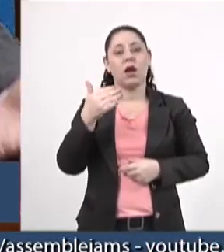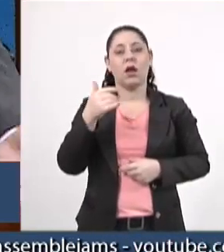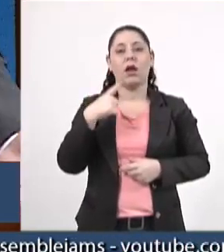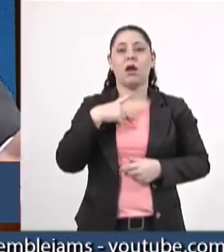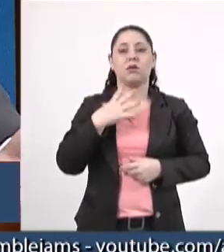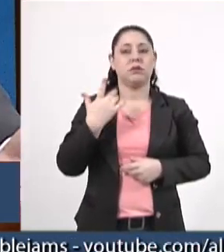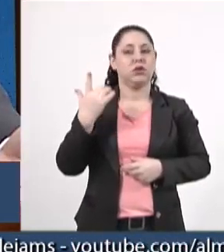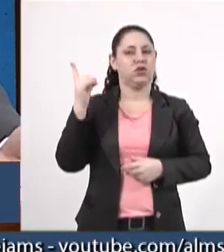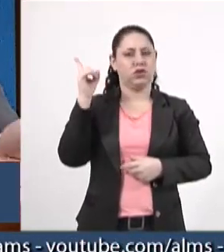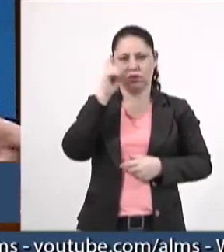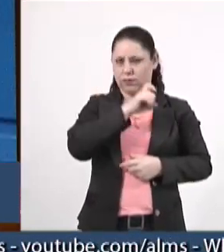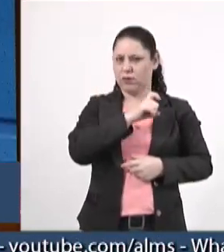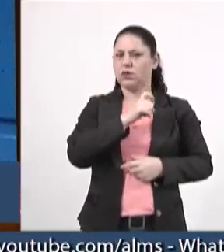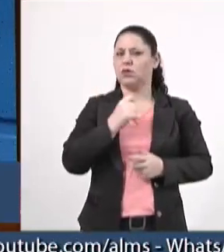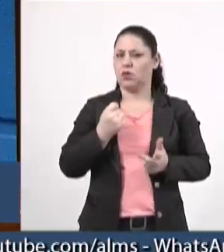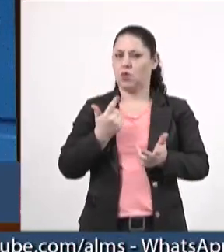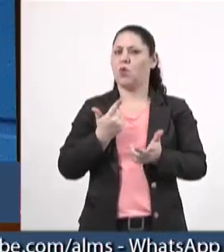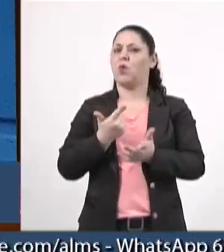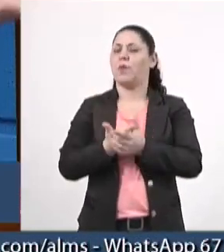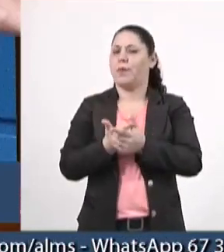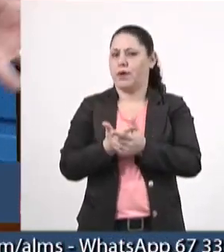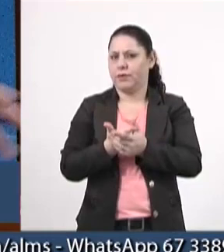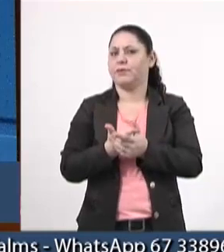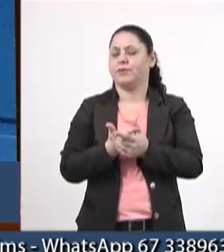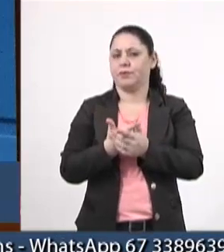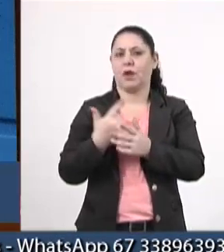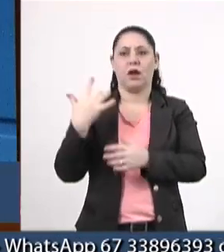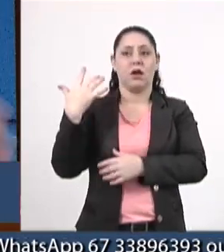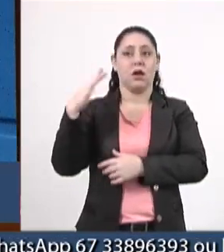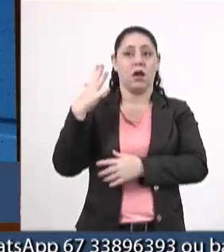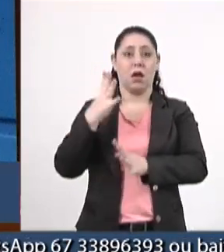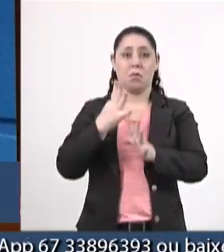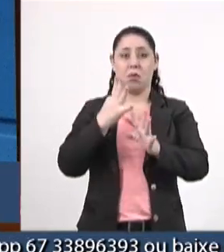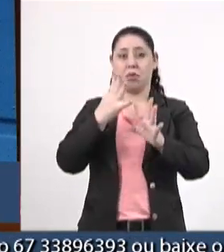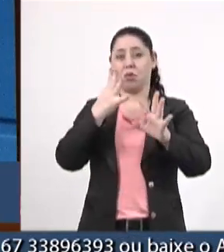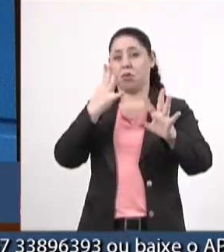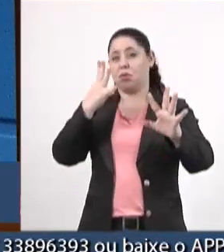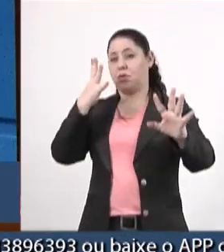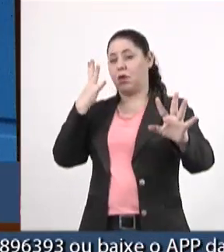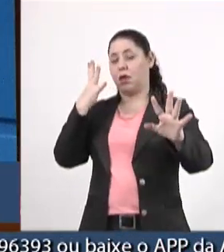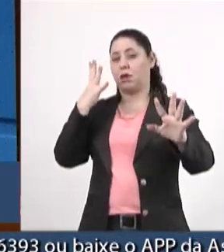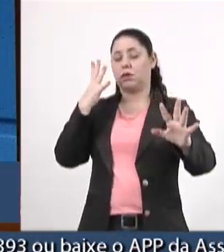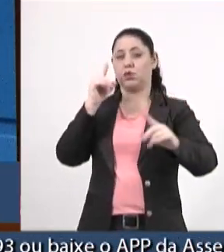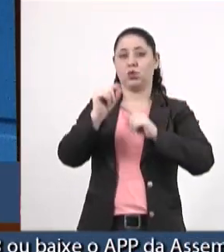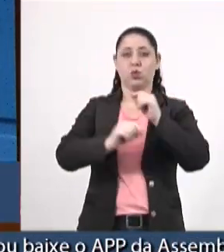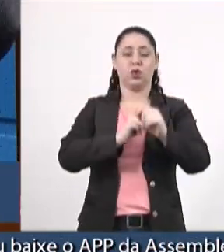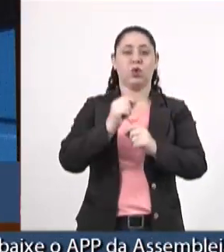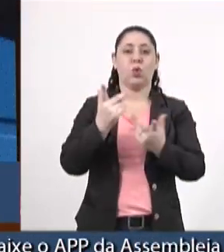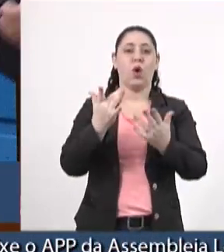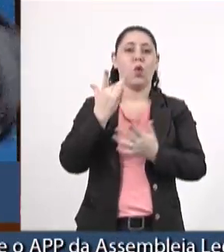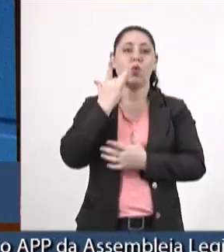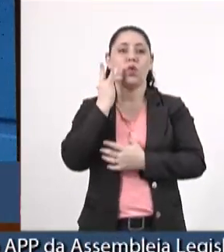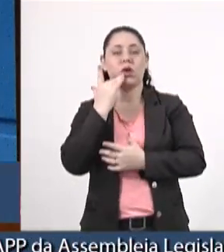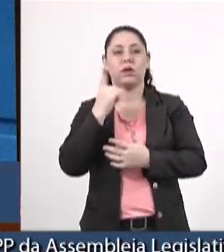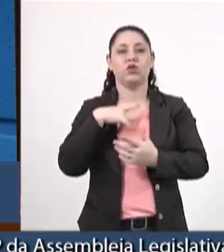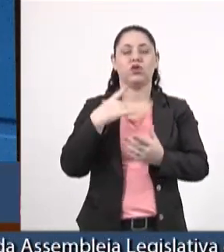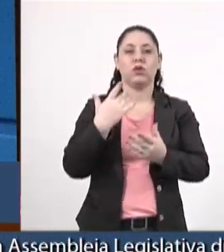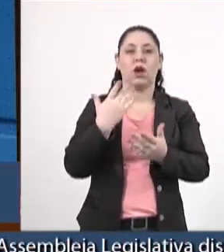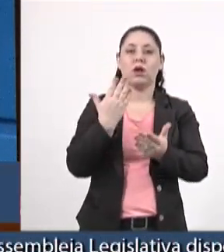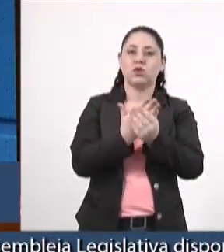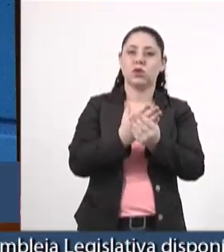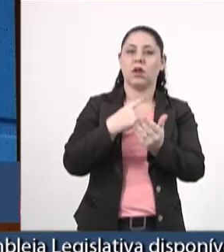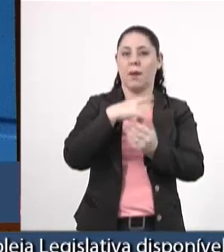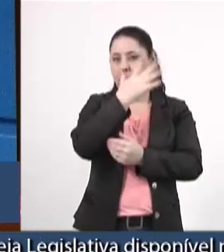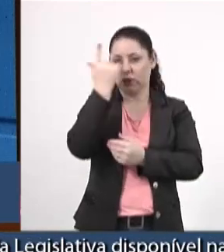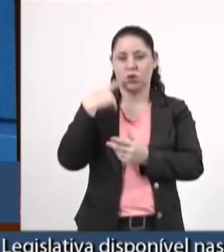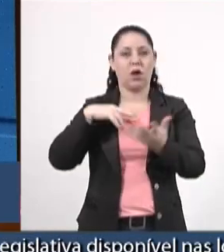fixo era muito difícil de ser comprado, tinha fila. O telefone valia ouro, tinha ações, e tinha gente